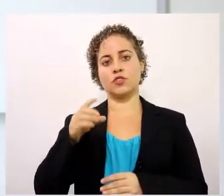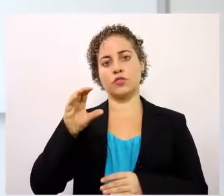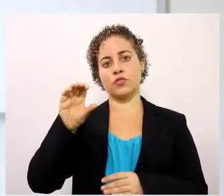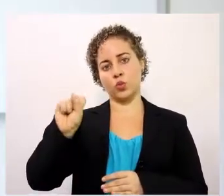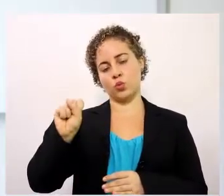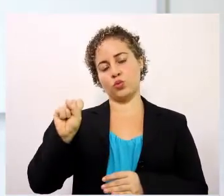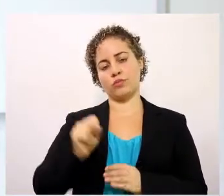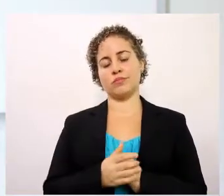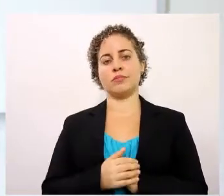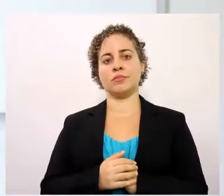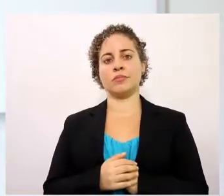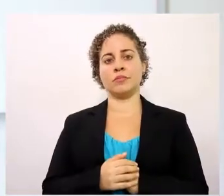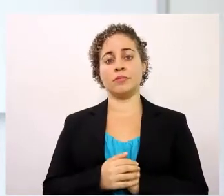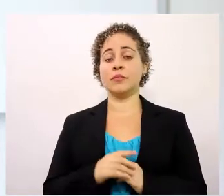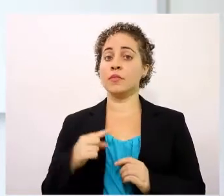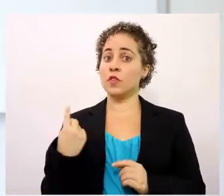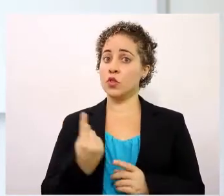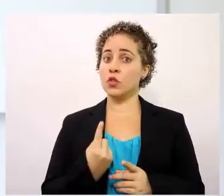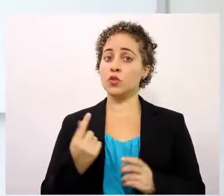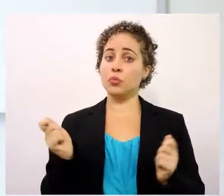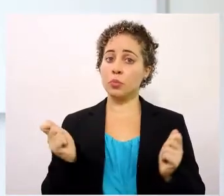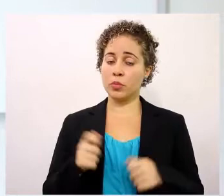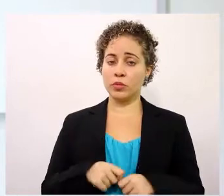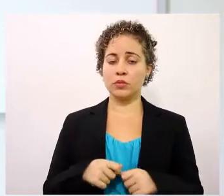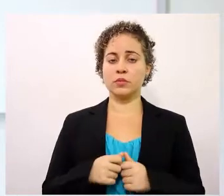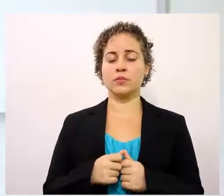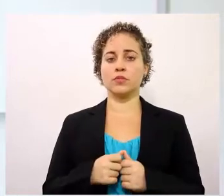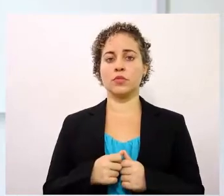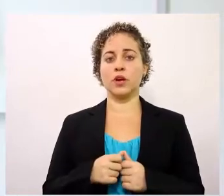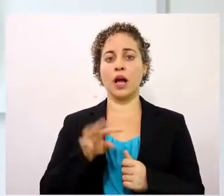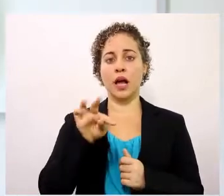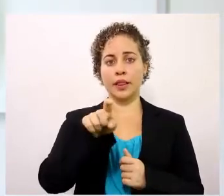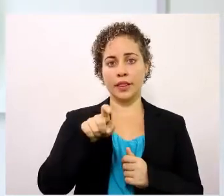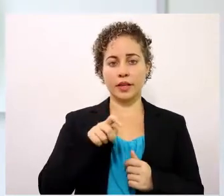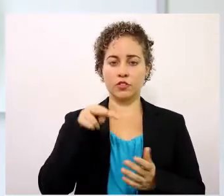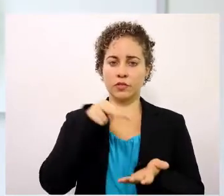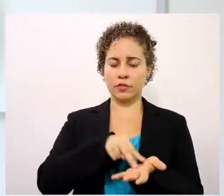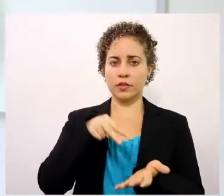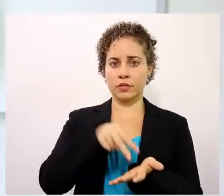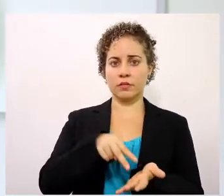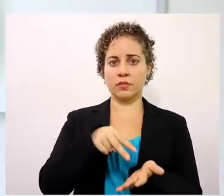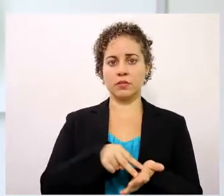3,8. Podemos dizer que a taxa de frequência